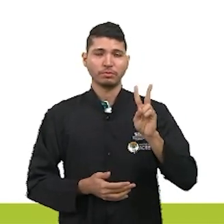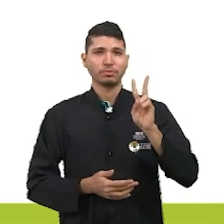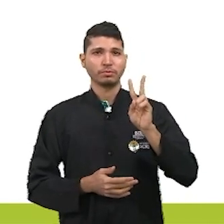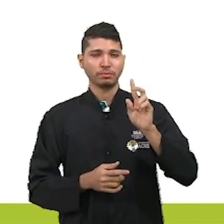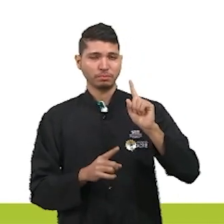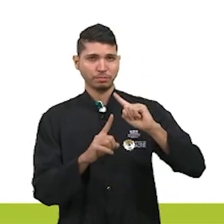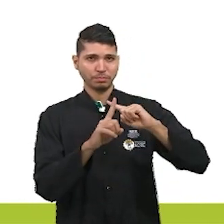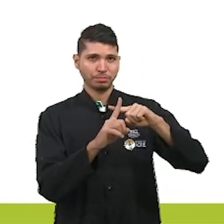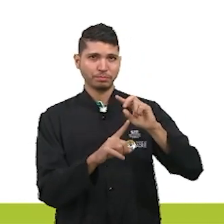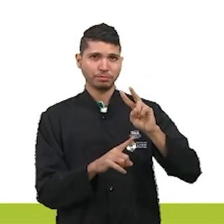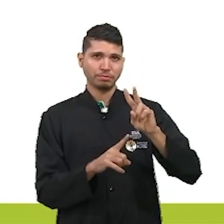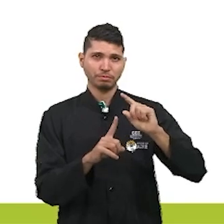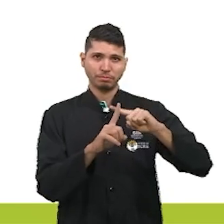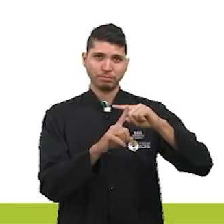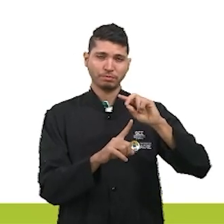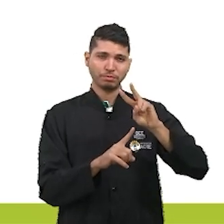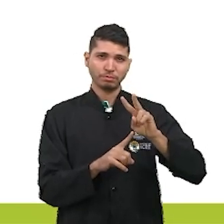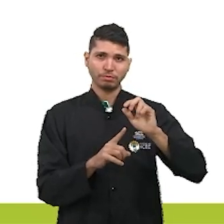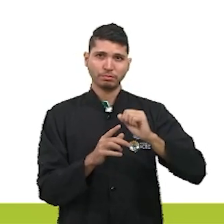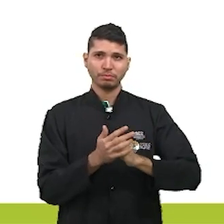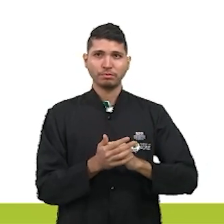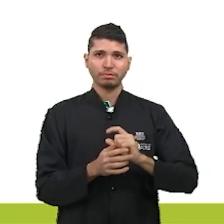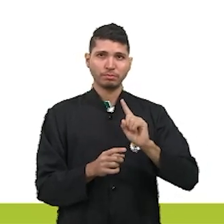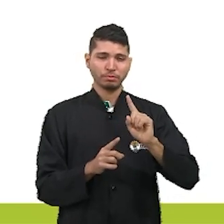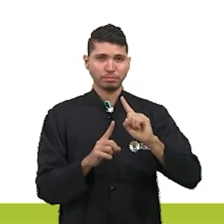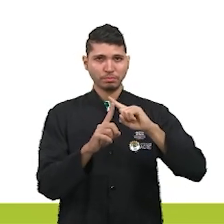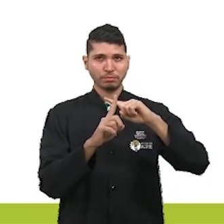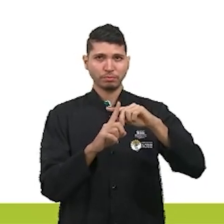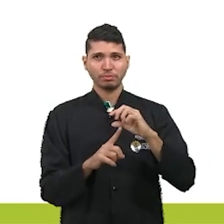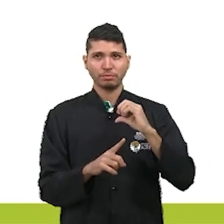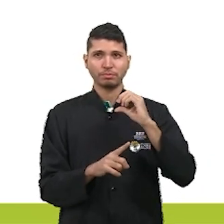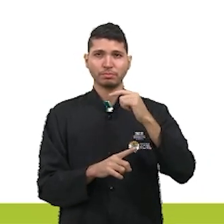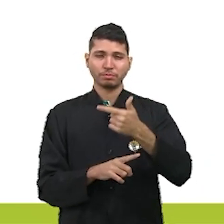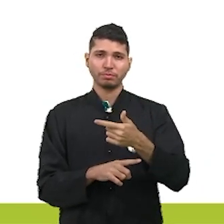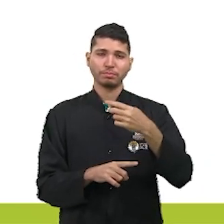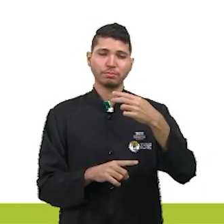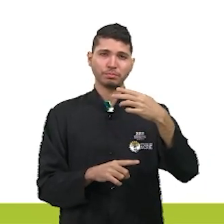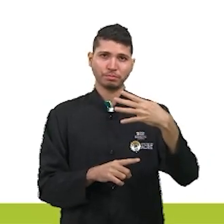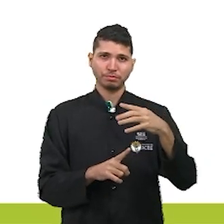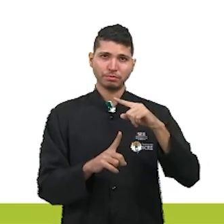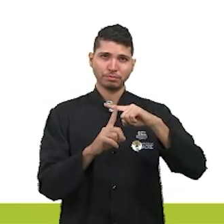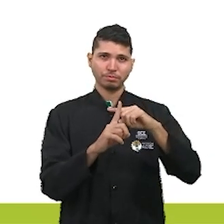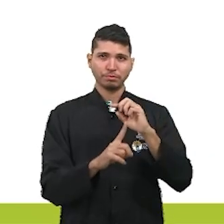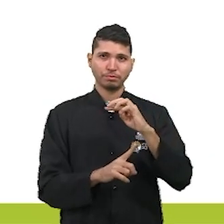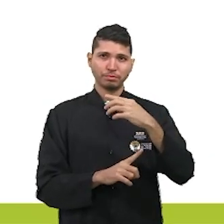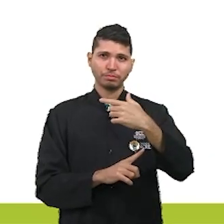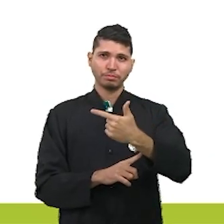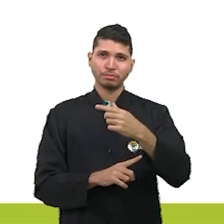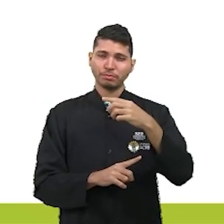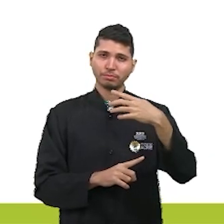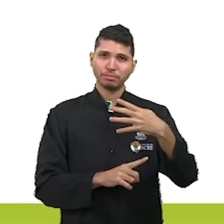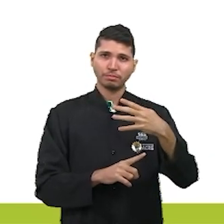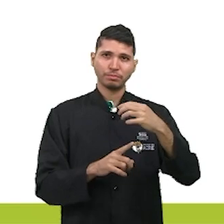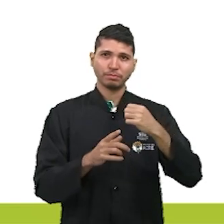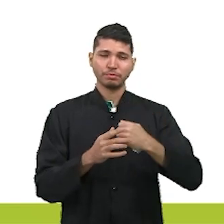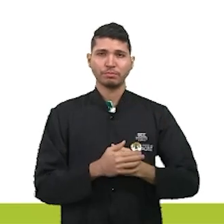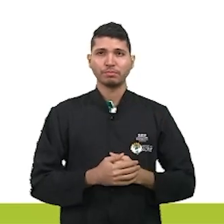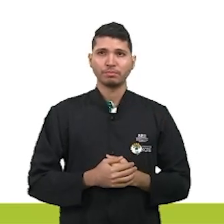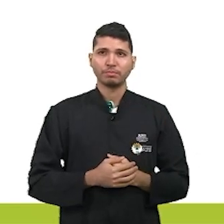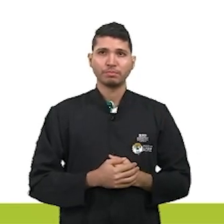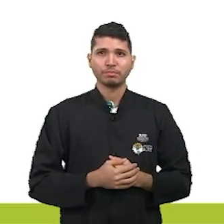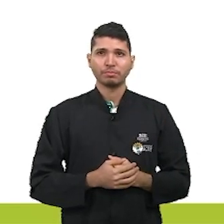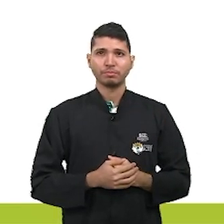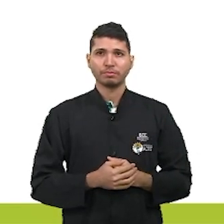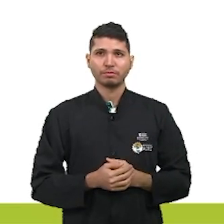24 mais 24. Porque agora eu estou na posição da palavra Murabi. Nós temos 24